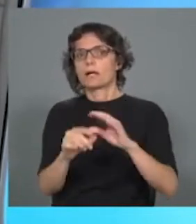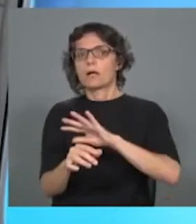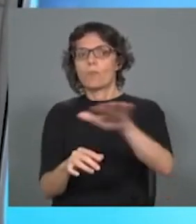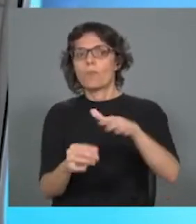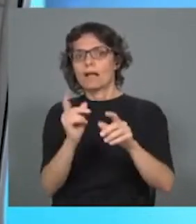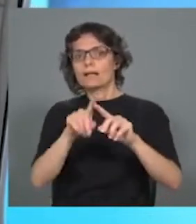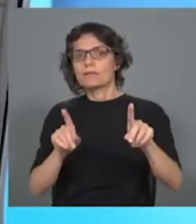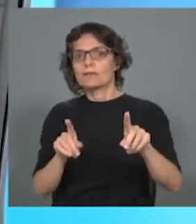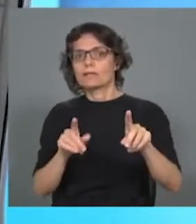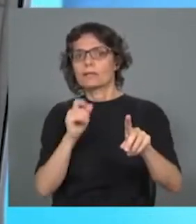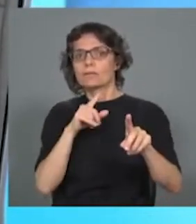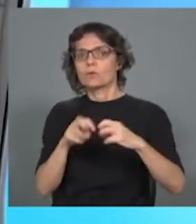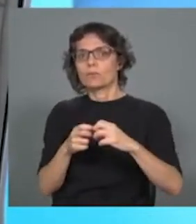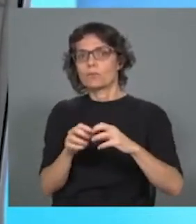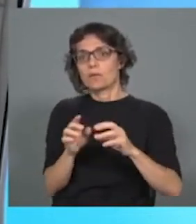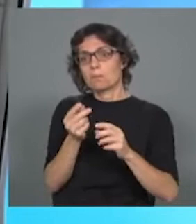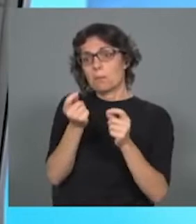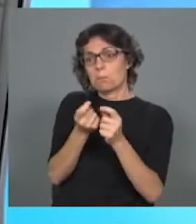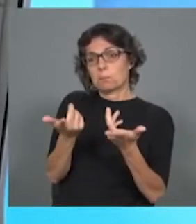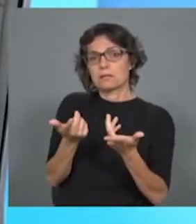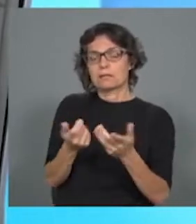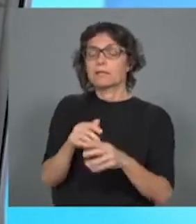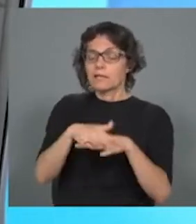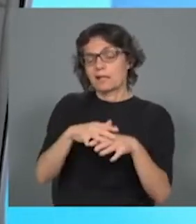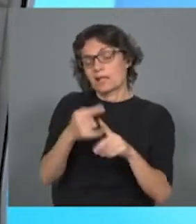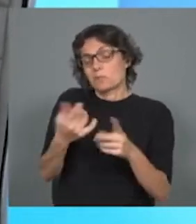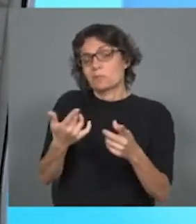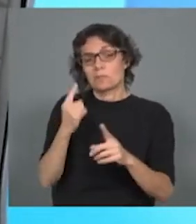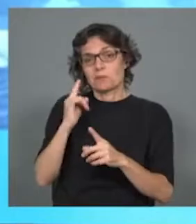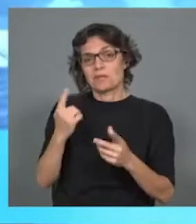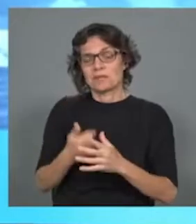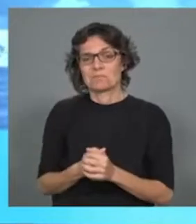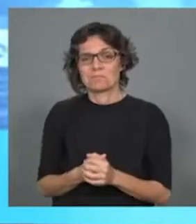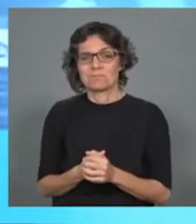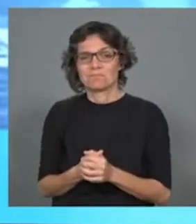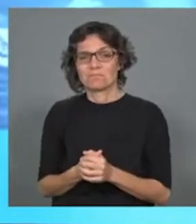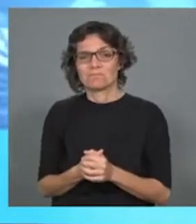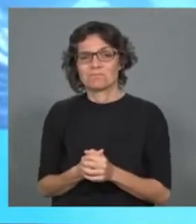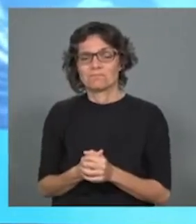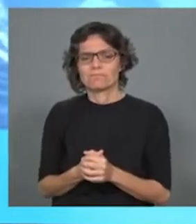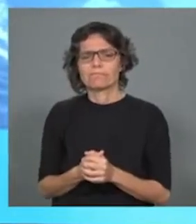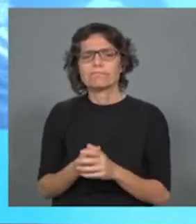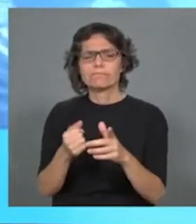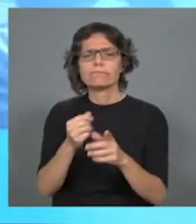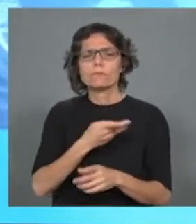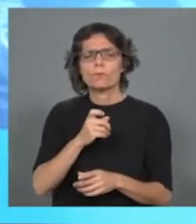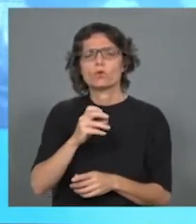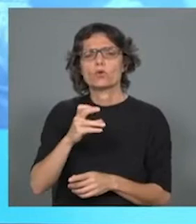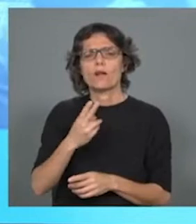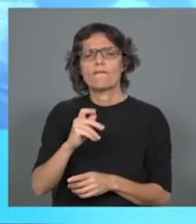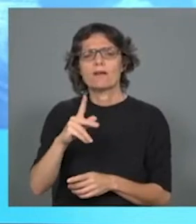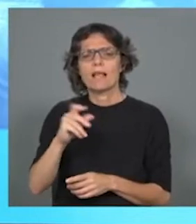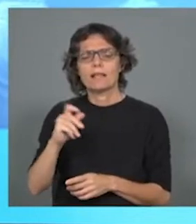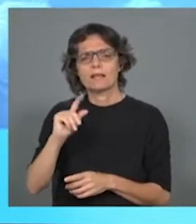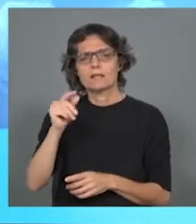mesma situação. Esse é o benefício de sermos uma rede. O que é que vai ser feito, Dra. Rita Valadas, com o que foi angariado